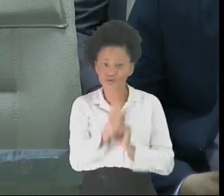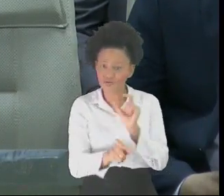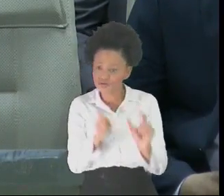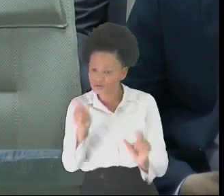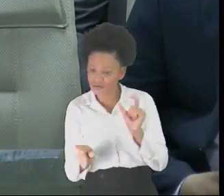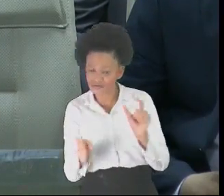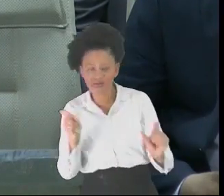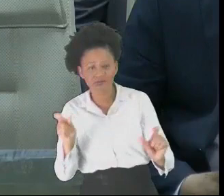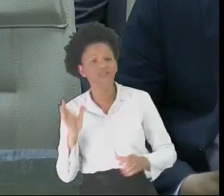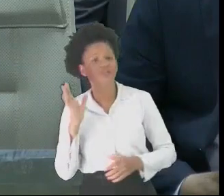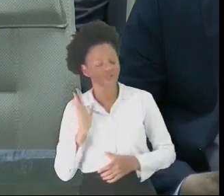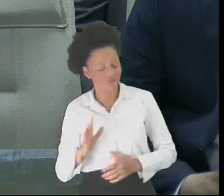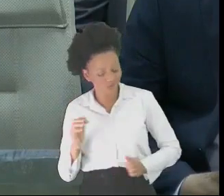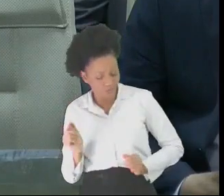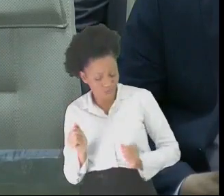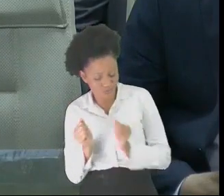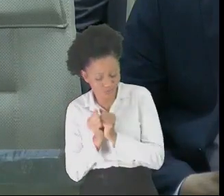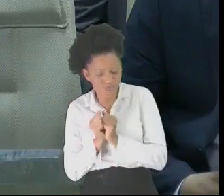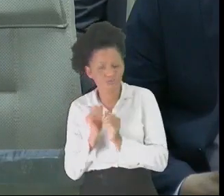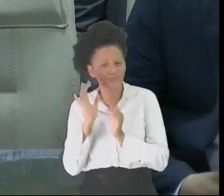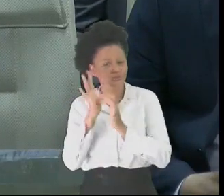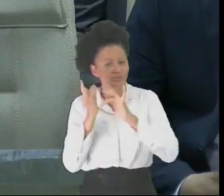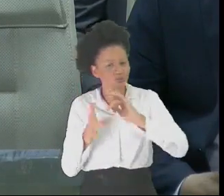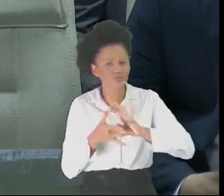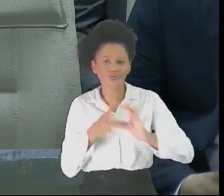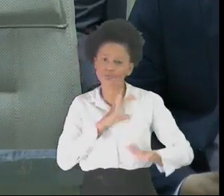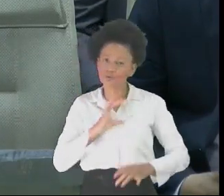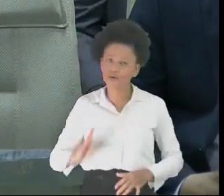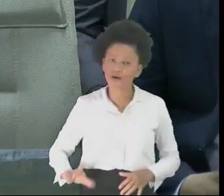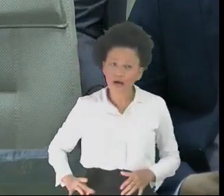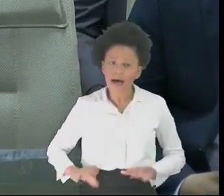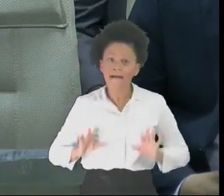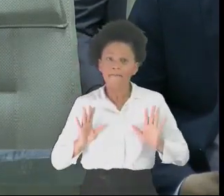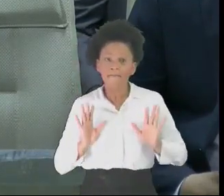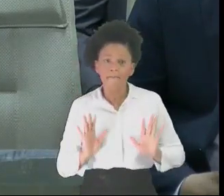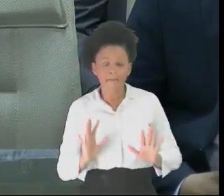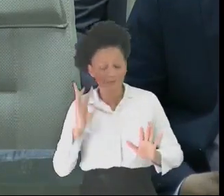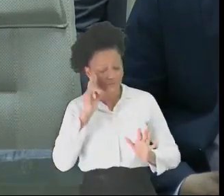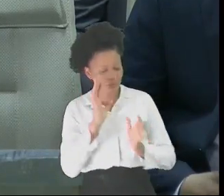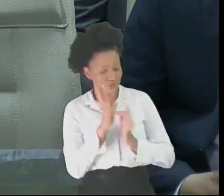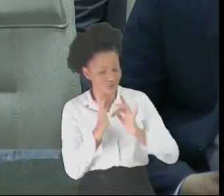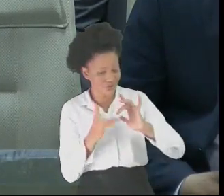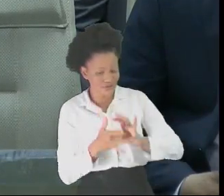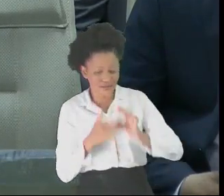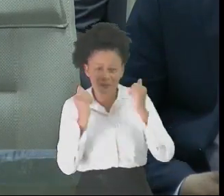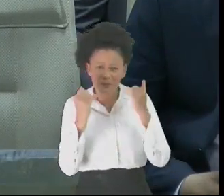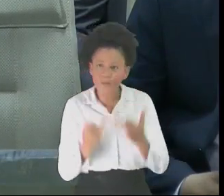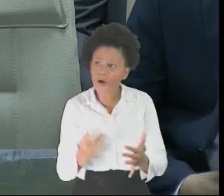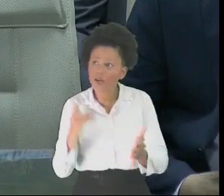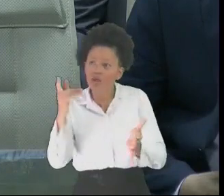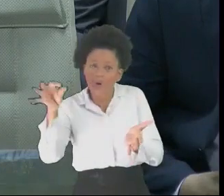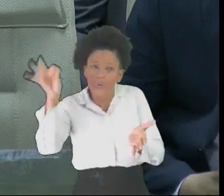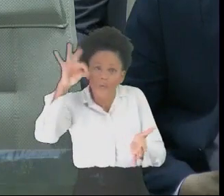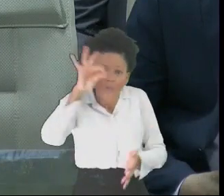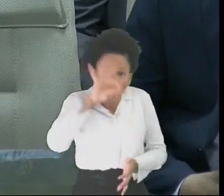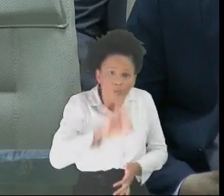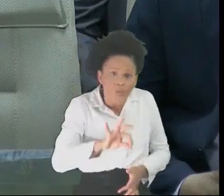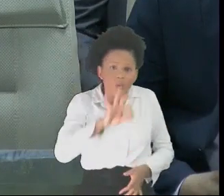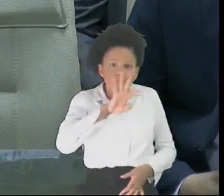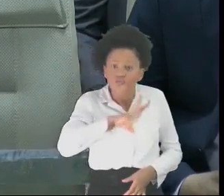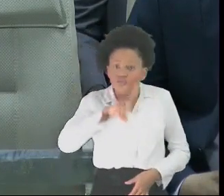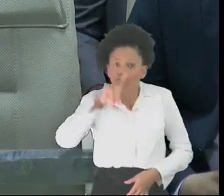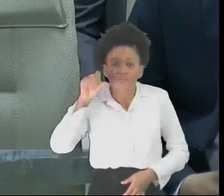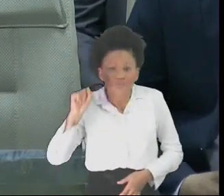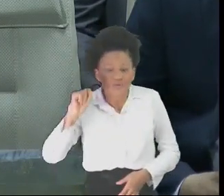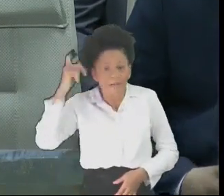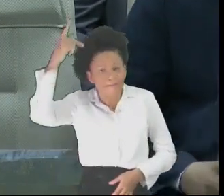estava com Cristo na terra. Mas Cristo disse: quando ele vier. Por que Cristo disse quando ele vier? Porque no dia de Pentecoste,